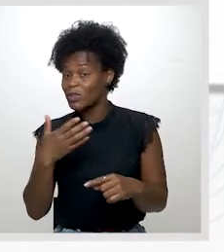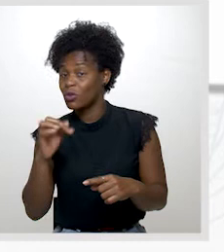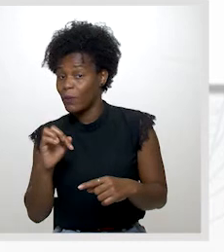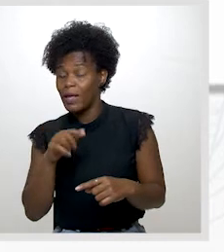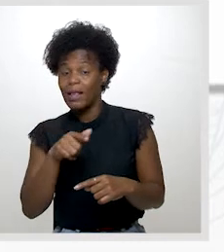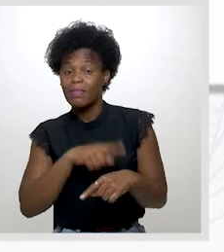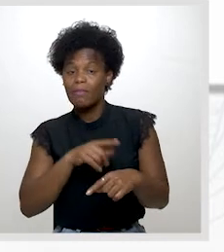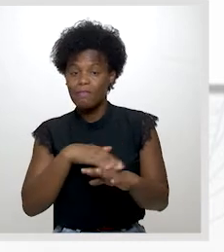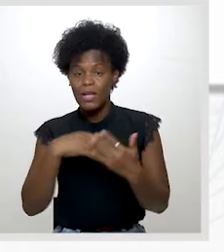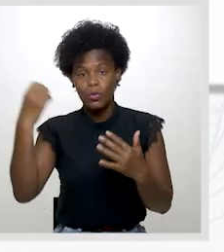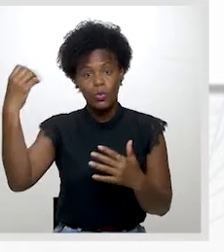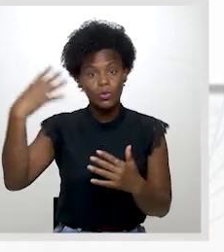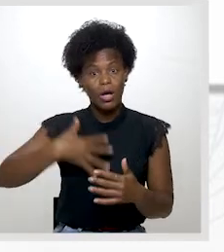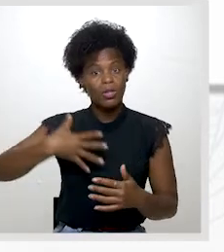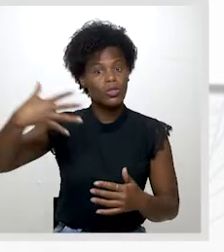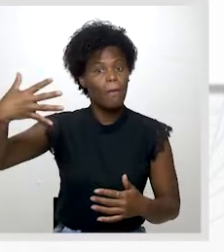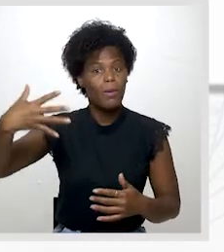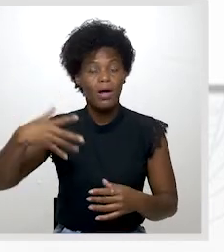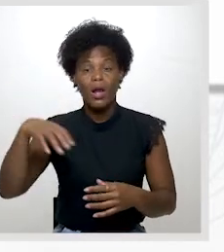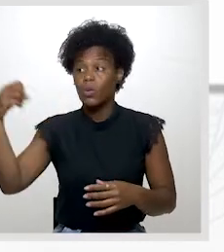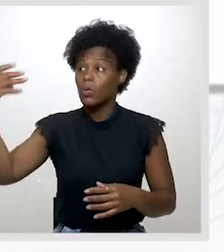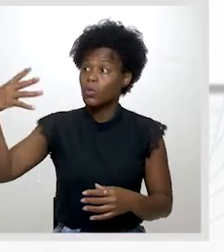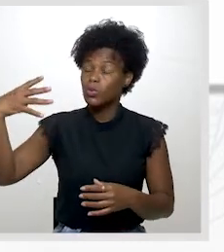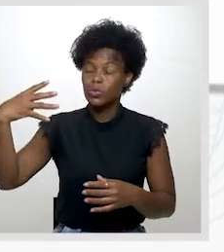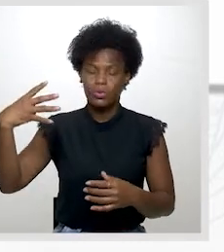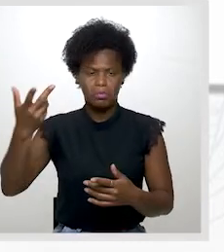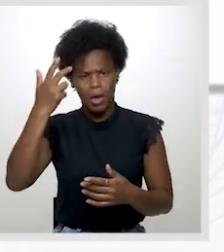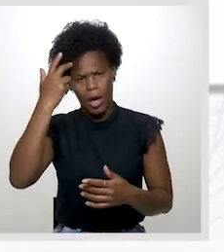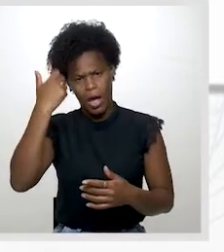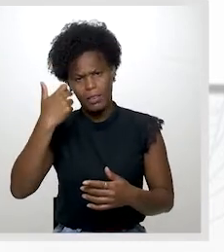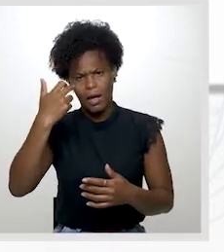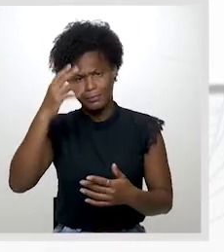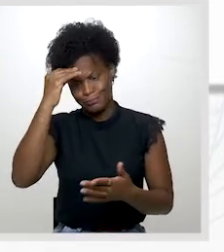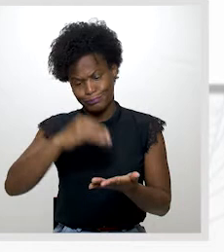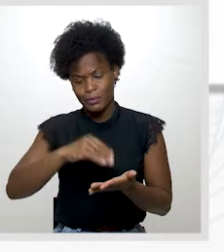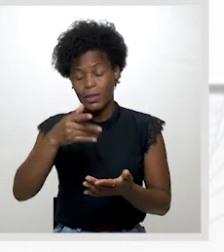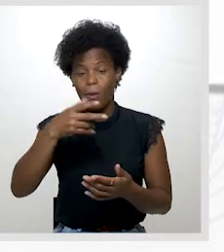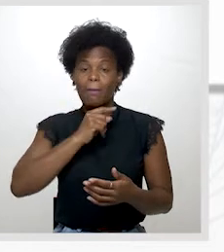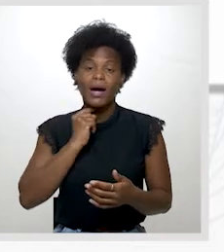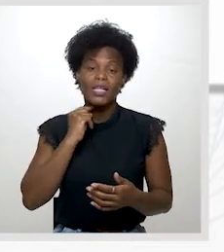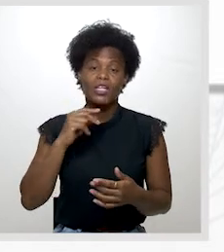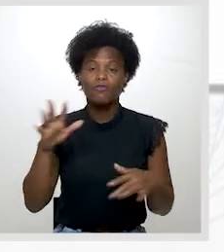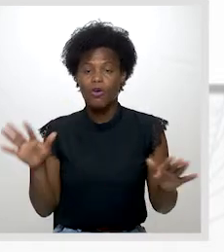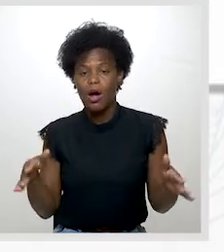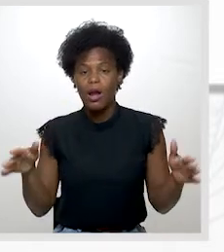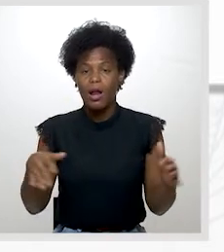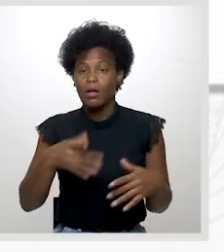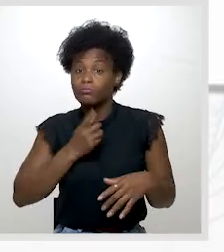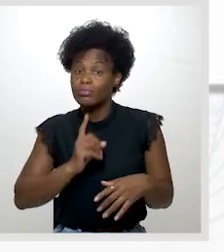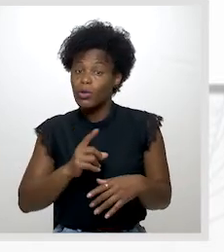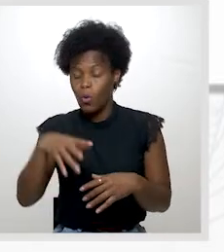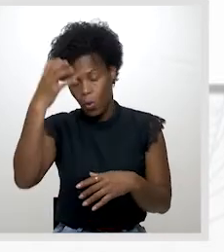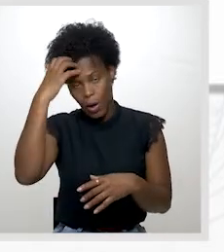de luzes e sombras. Luzes era um engenho mental do padre voador, a determinação do rei